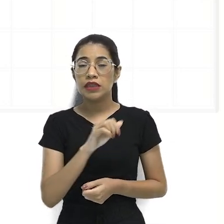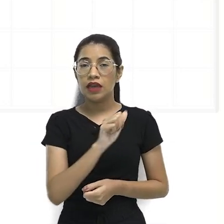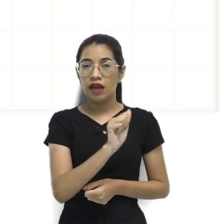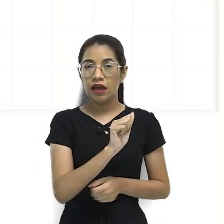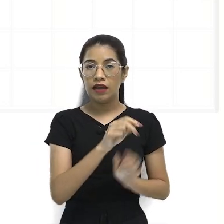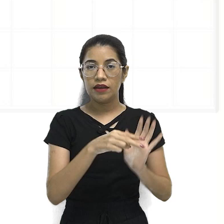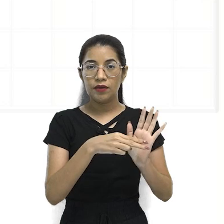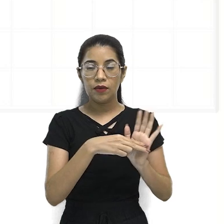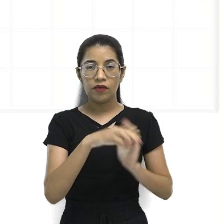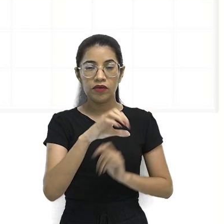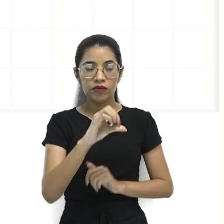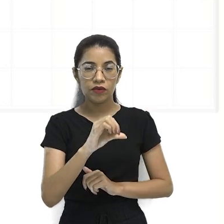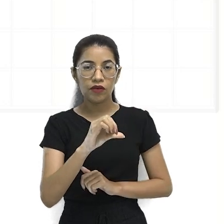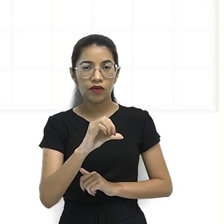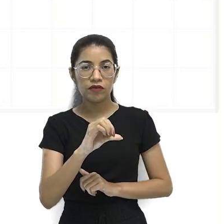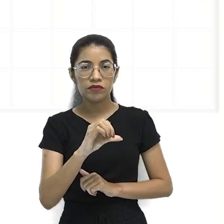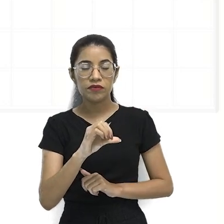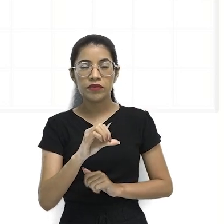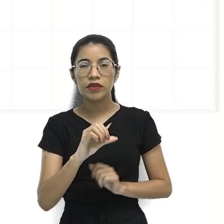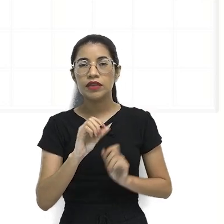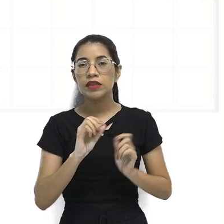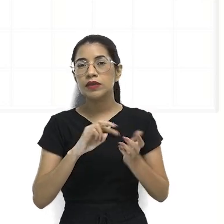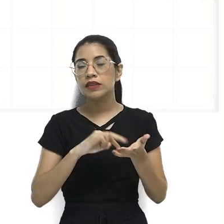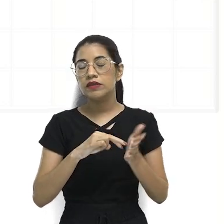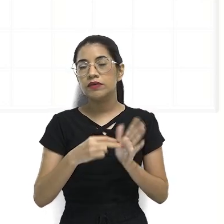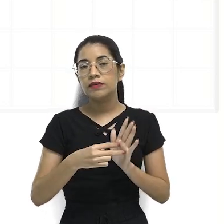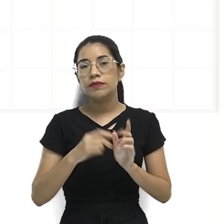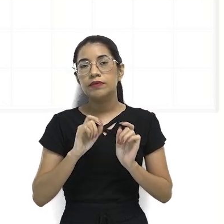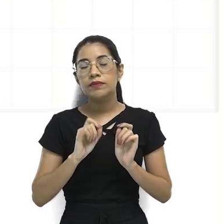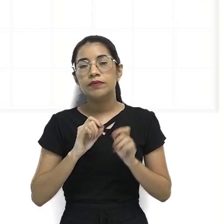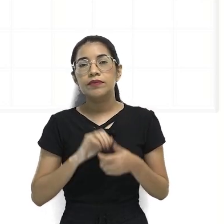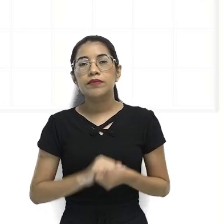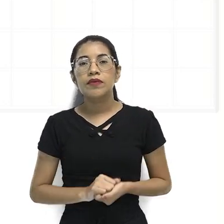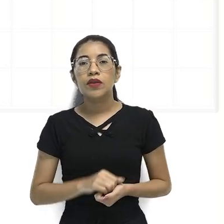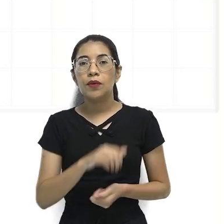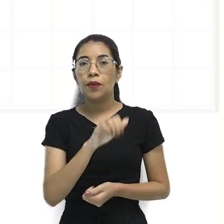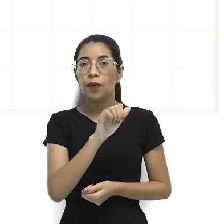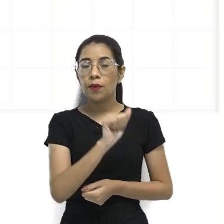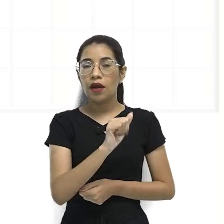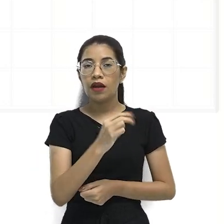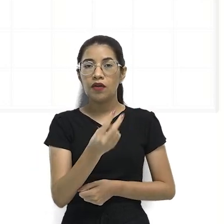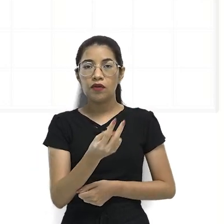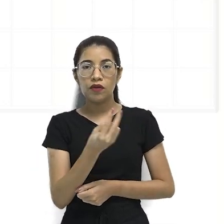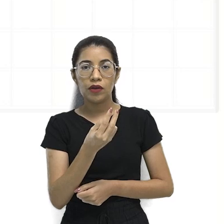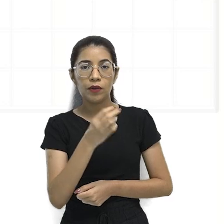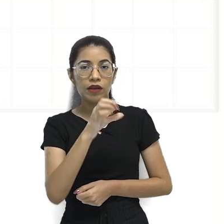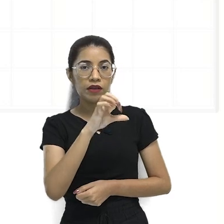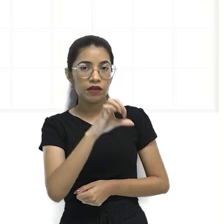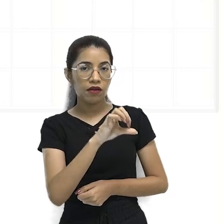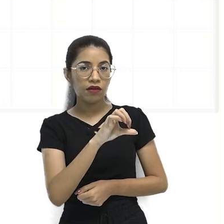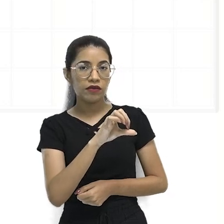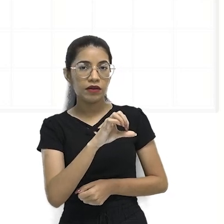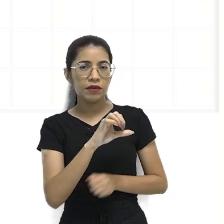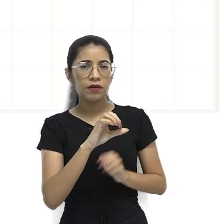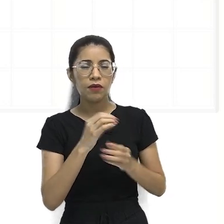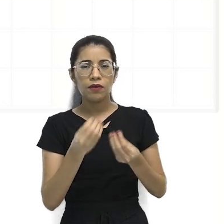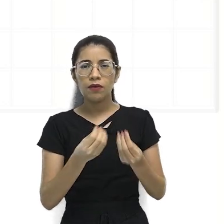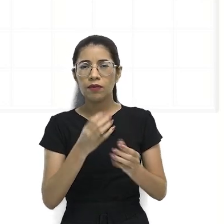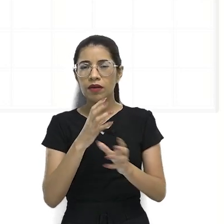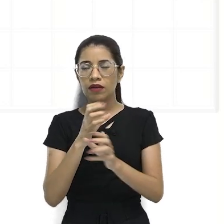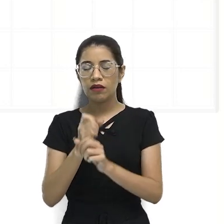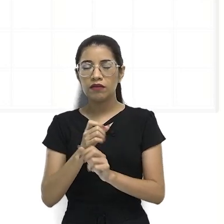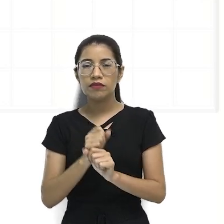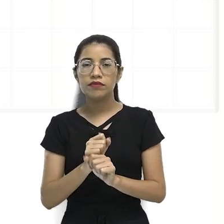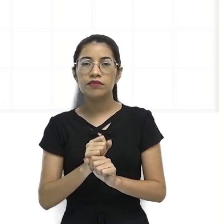igual a 9, então ele está dizendo para nós que aqui no A, o valor é igual a 9. Como é que a gente vai fazer isso aí,